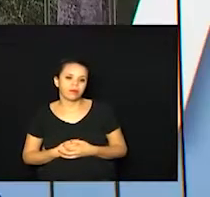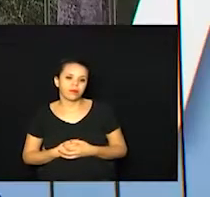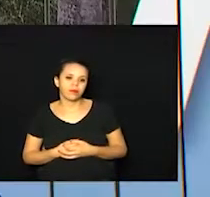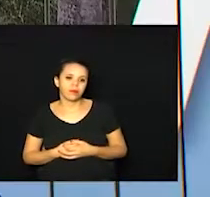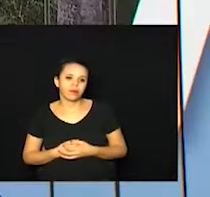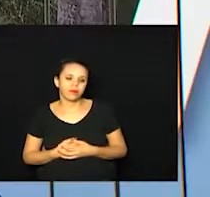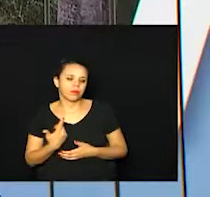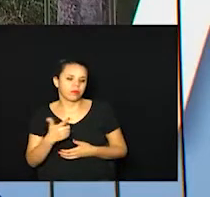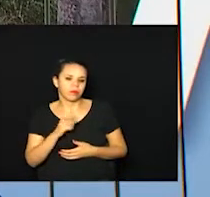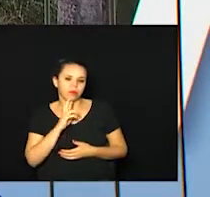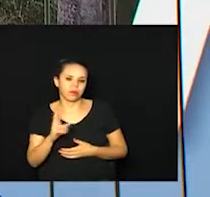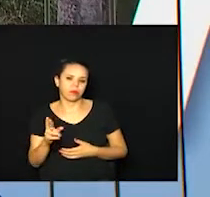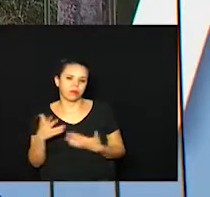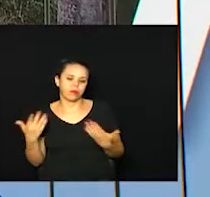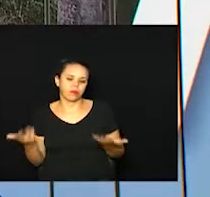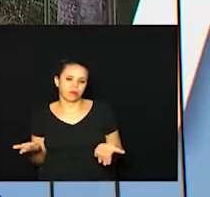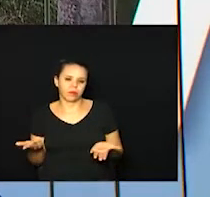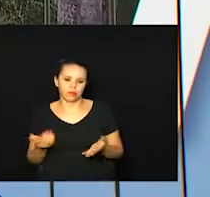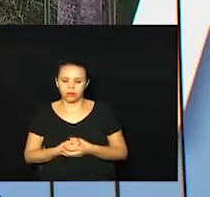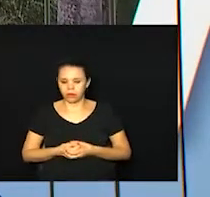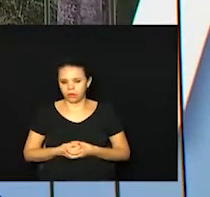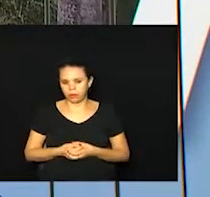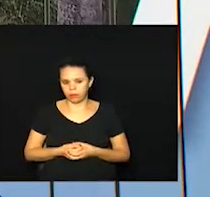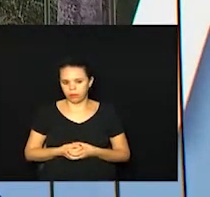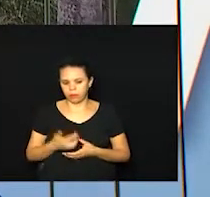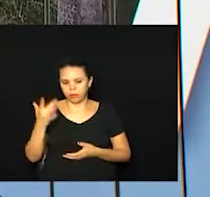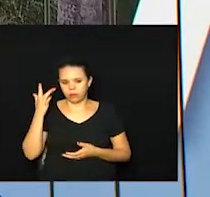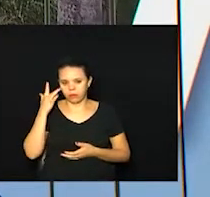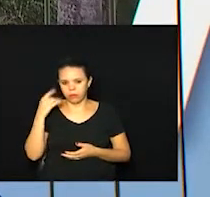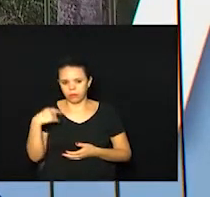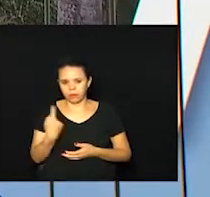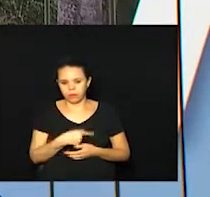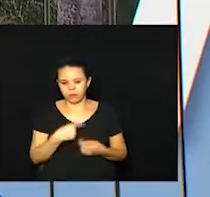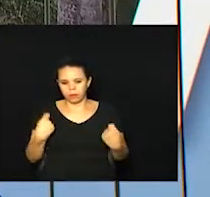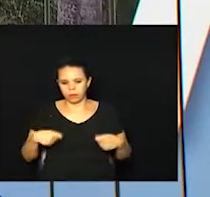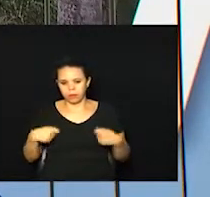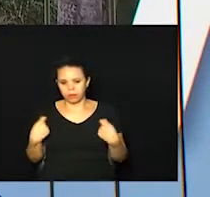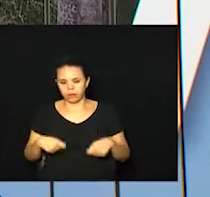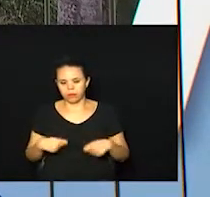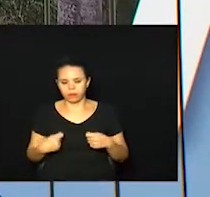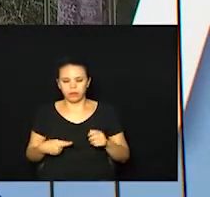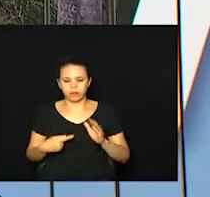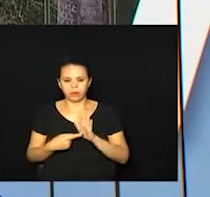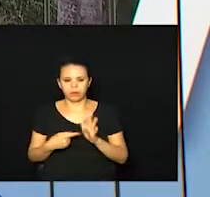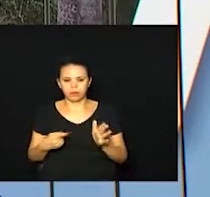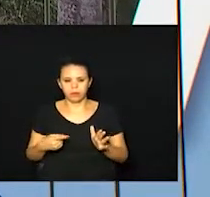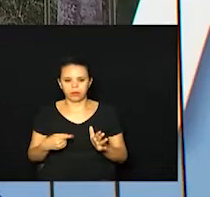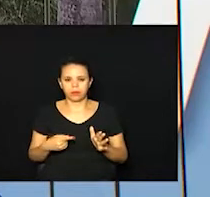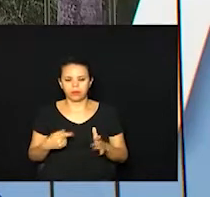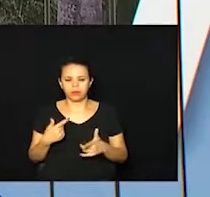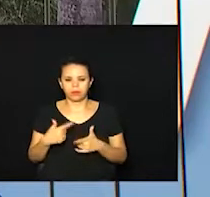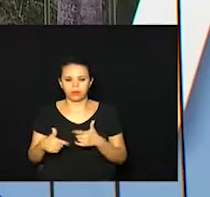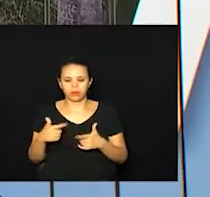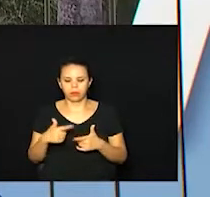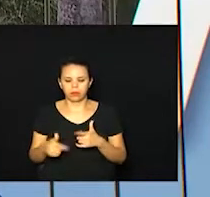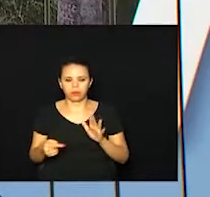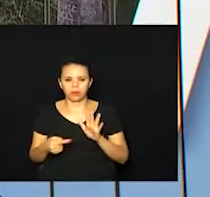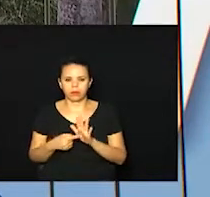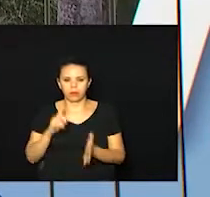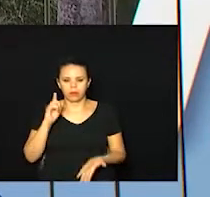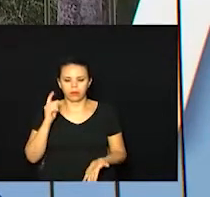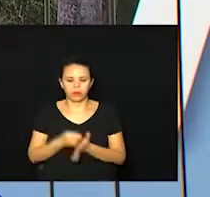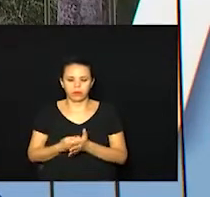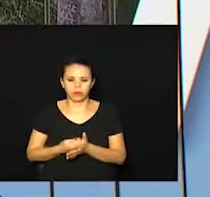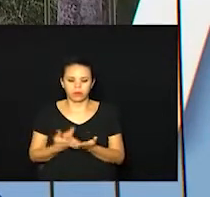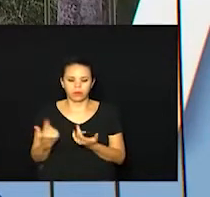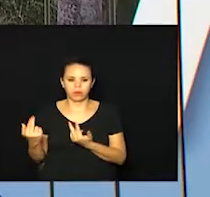a resposta, né, Terezinha, mas eu acho que nós precisamos apontar os equívocos de decisões